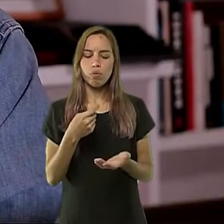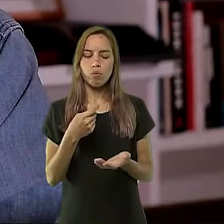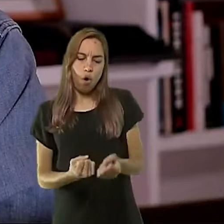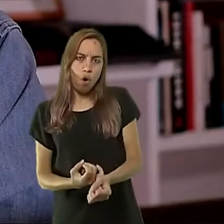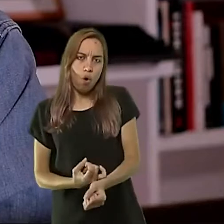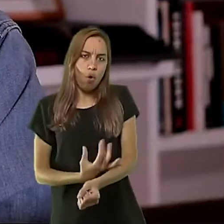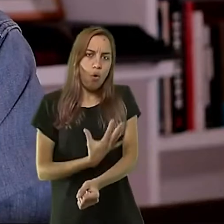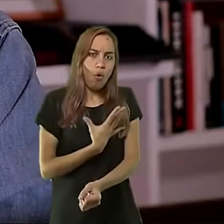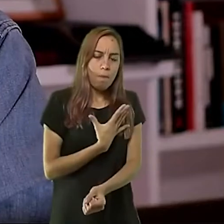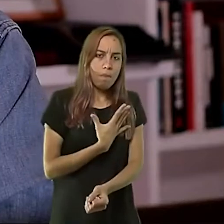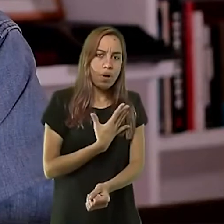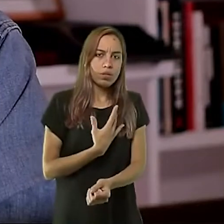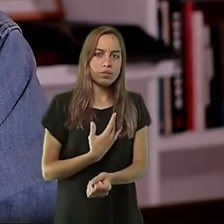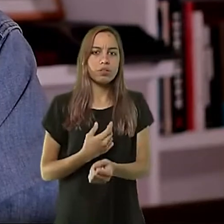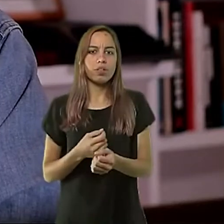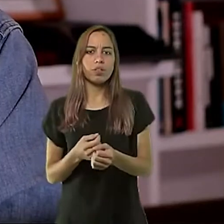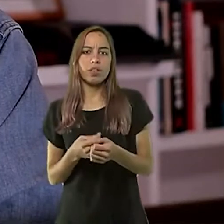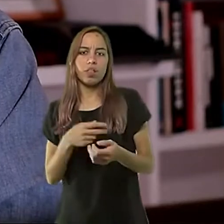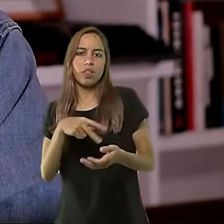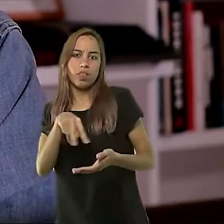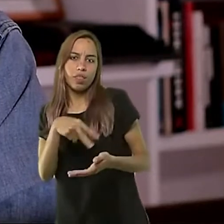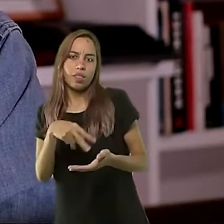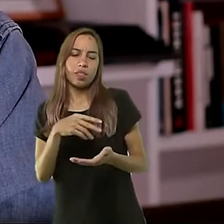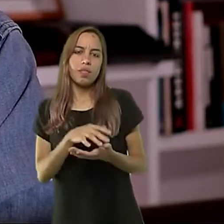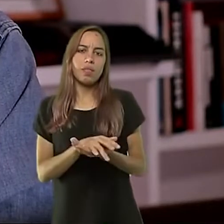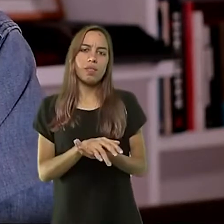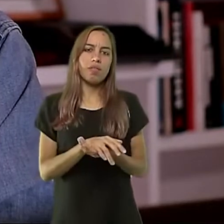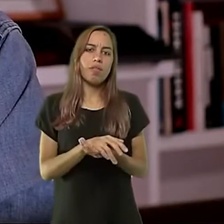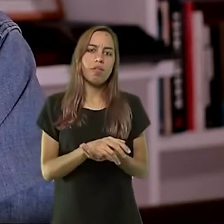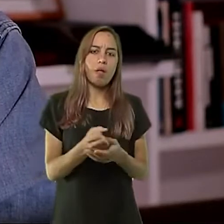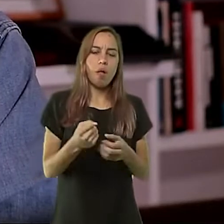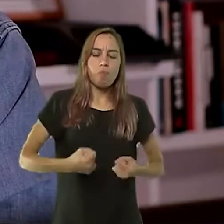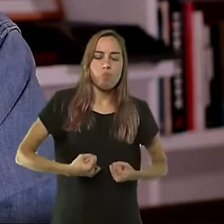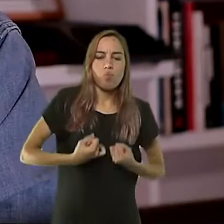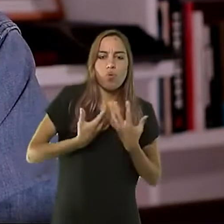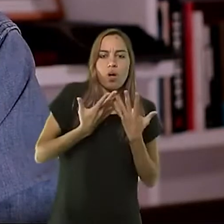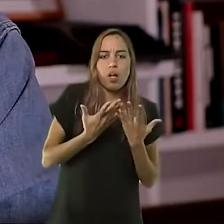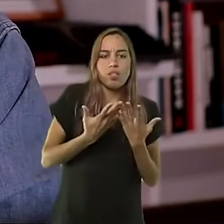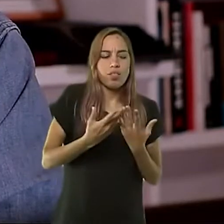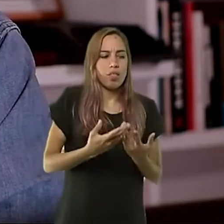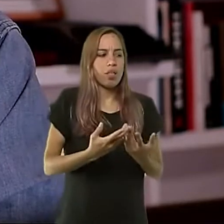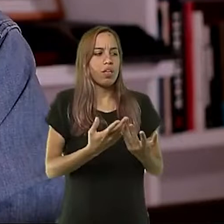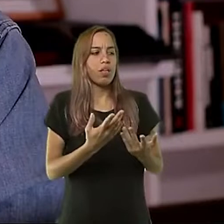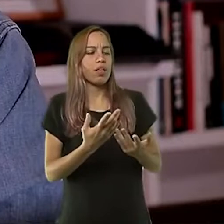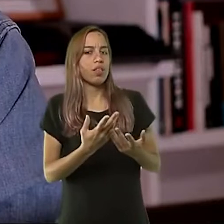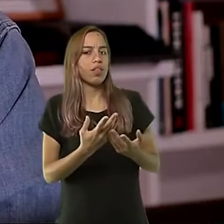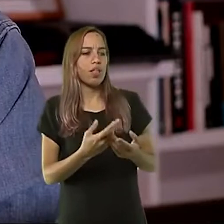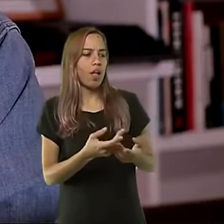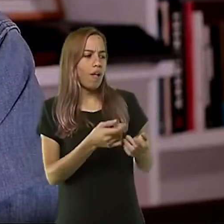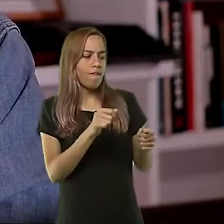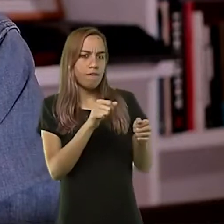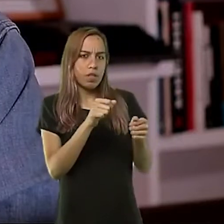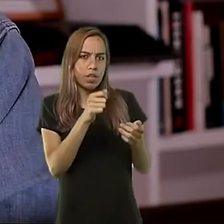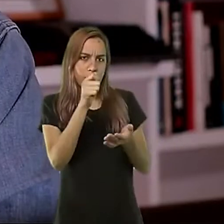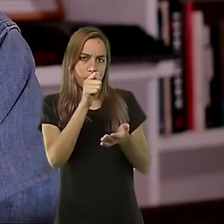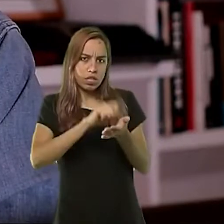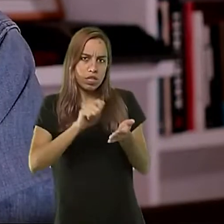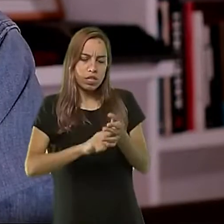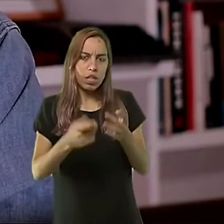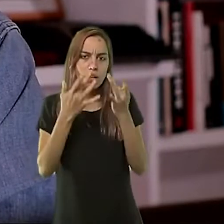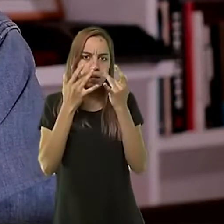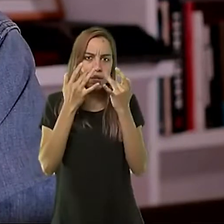um homem de chapéu e terno com a mão nos bolsos da calça. Teatro, fez não ficção, é